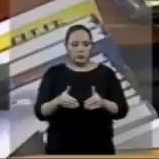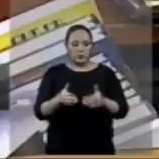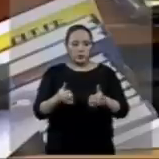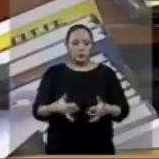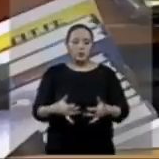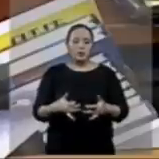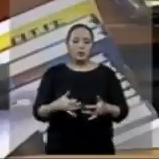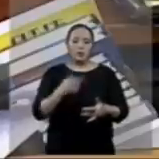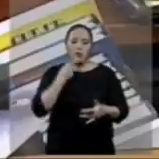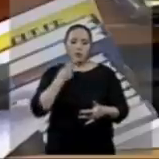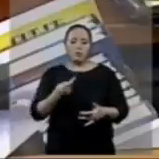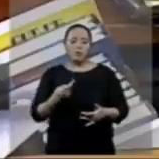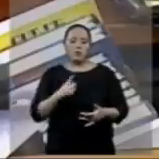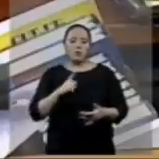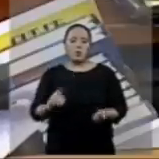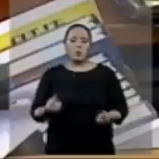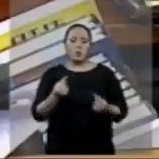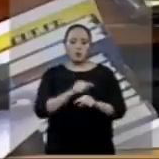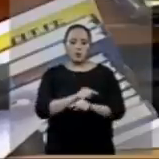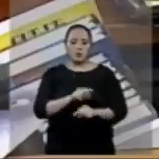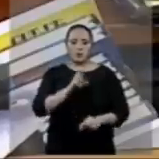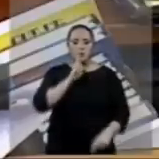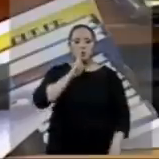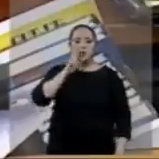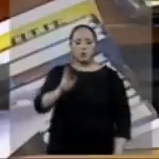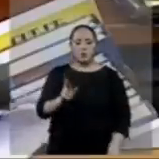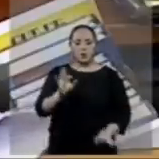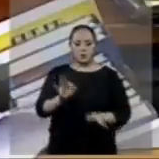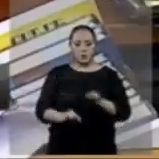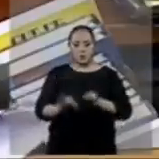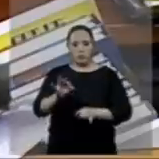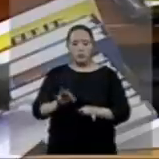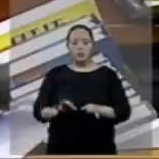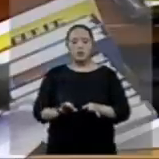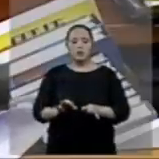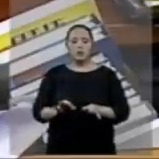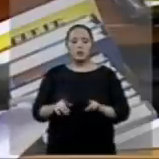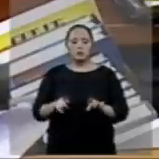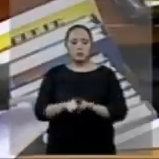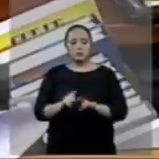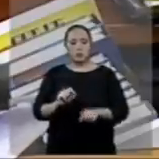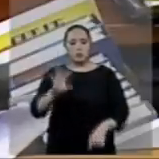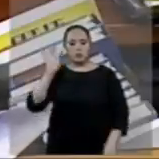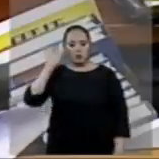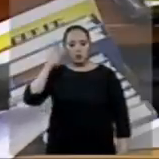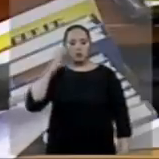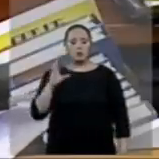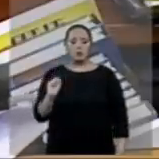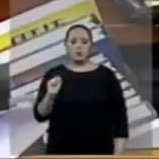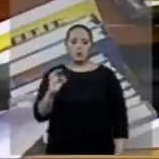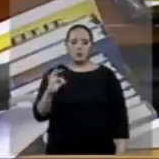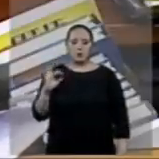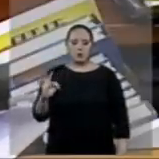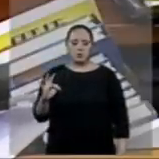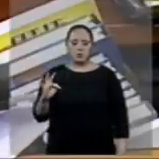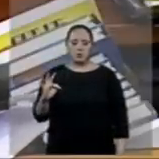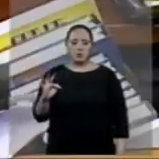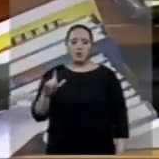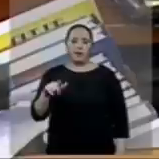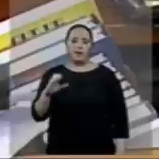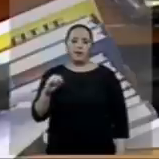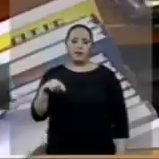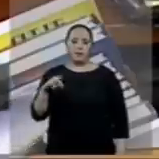assinala contradição entre o resultado do julgamento e o decidido pelo Supremo nas ações